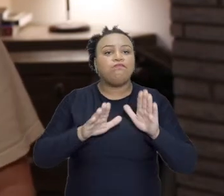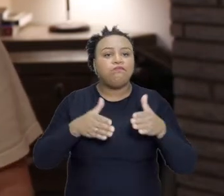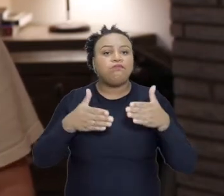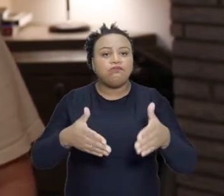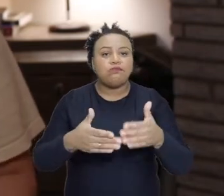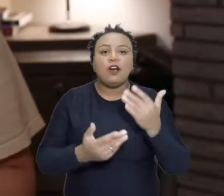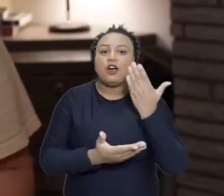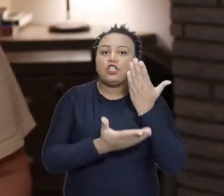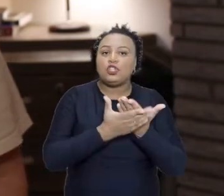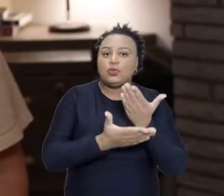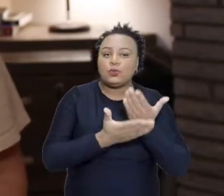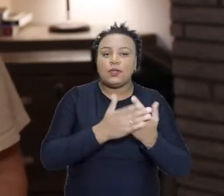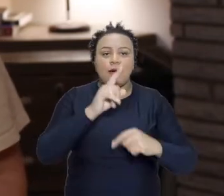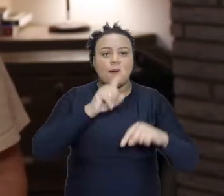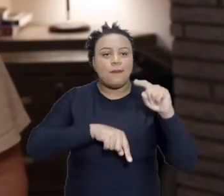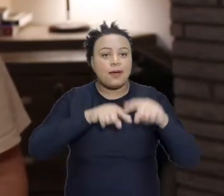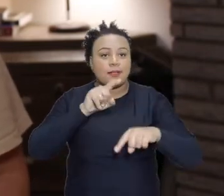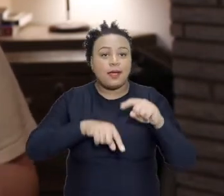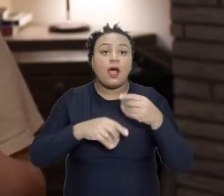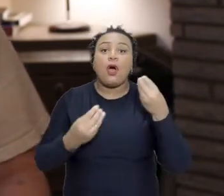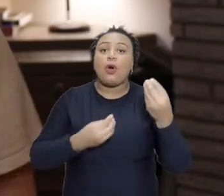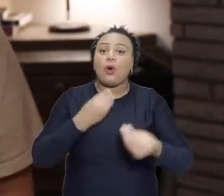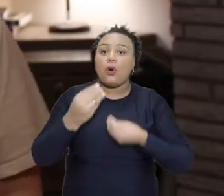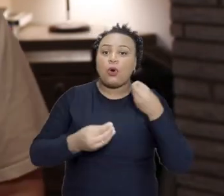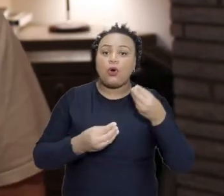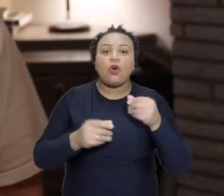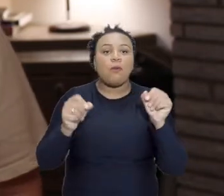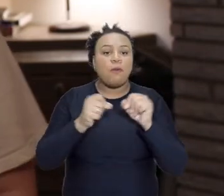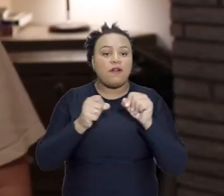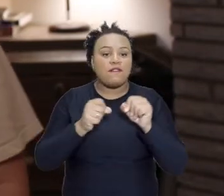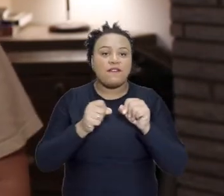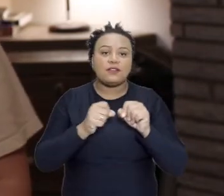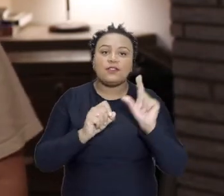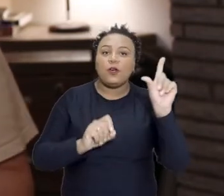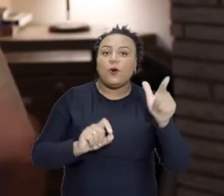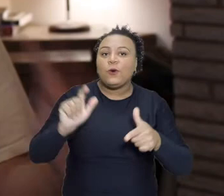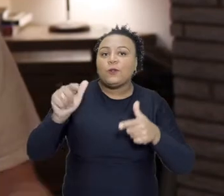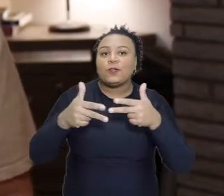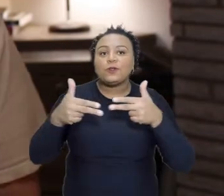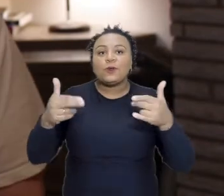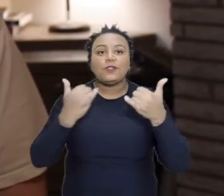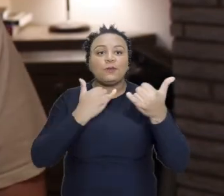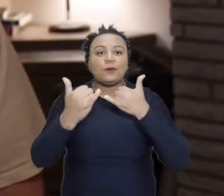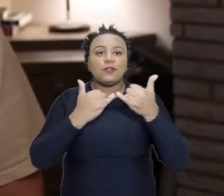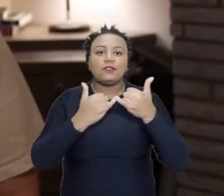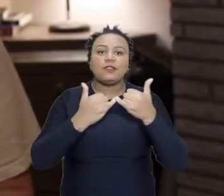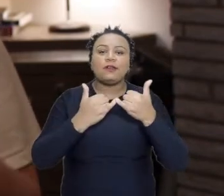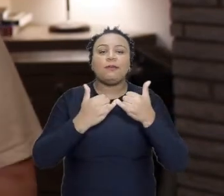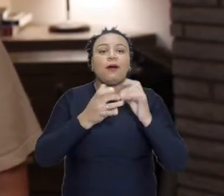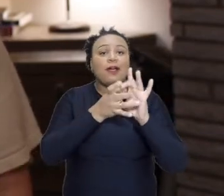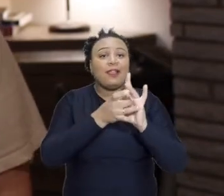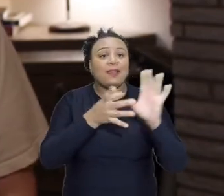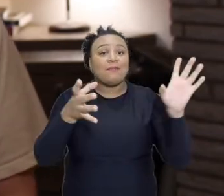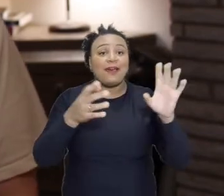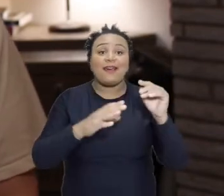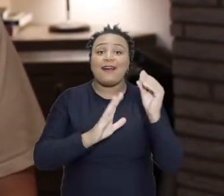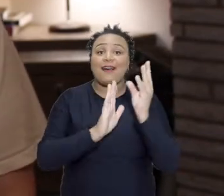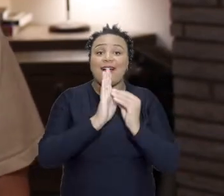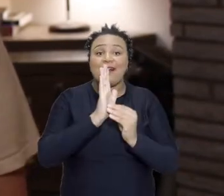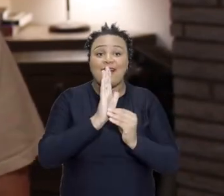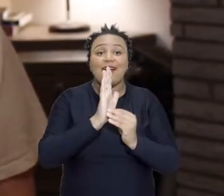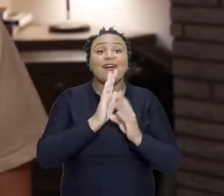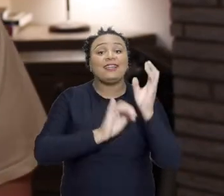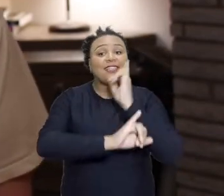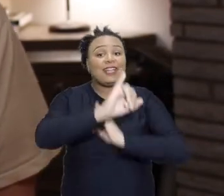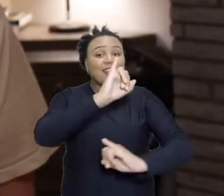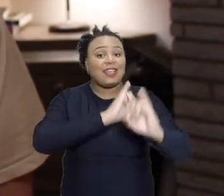o material como para fazer outras coisas, como disponibilizar outros materiais na internet,